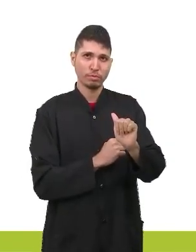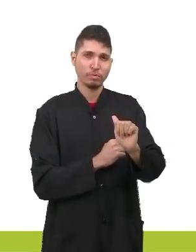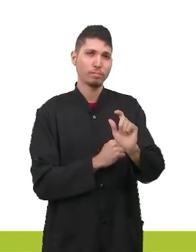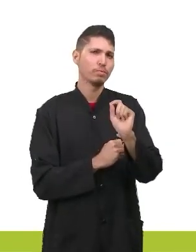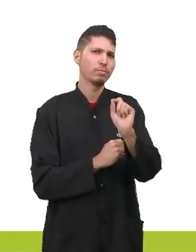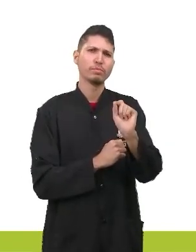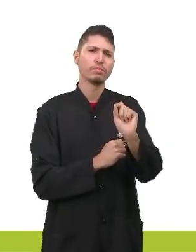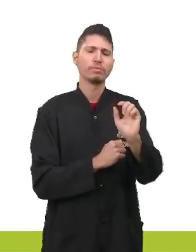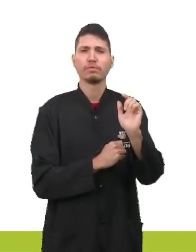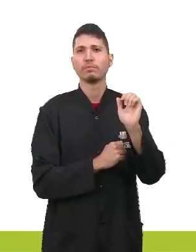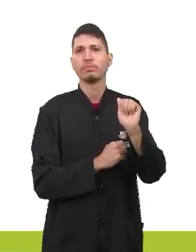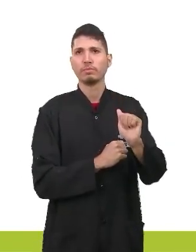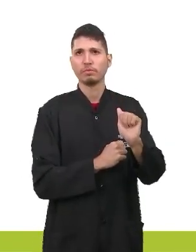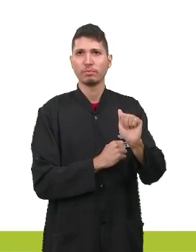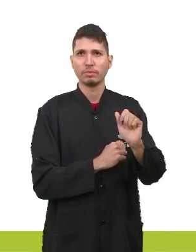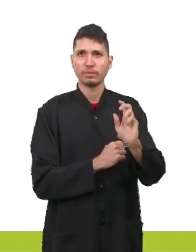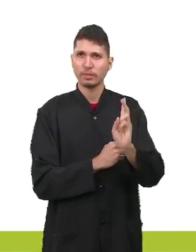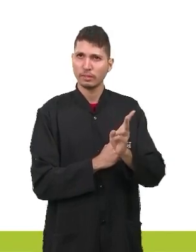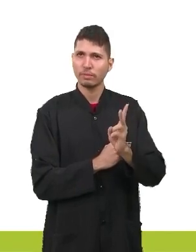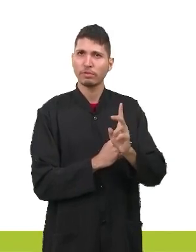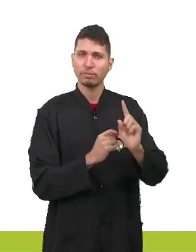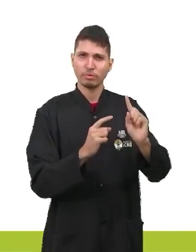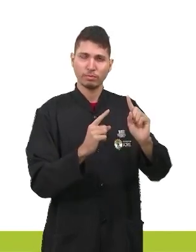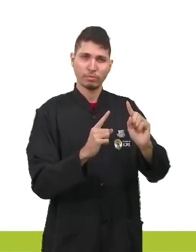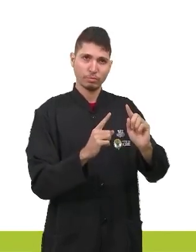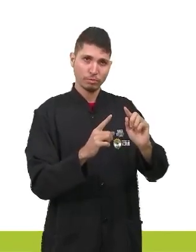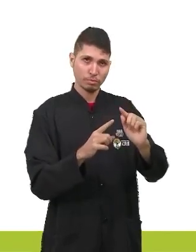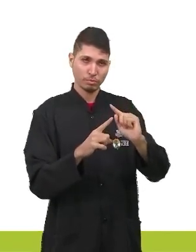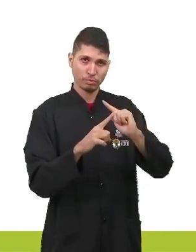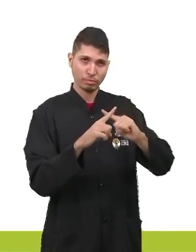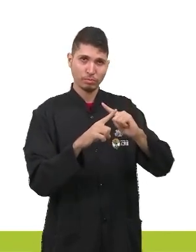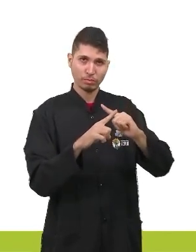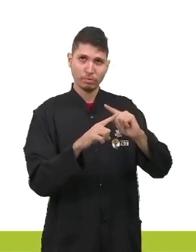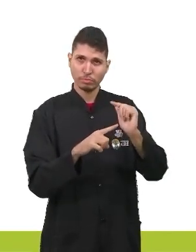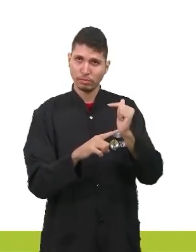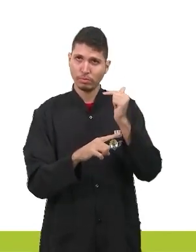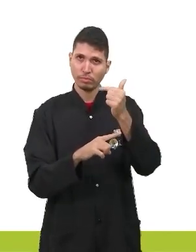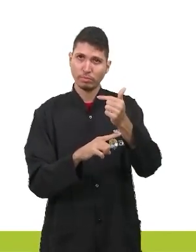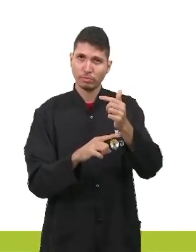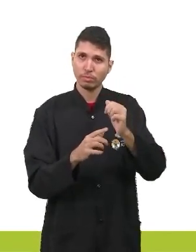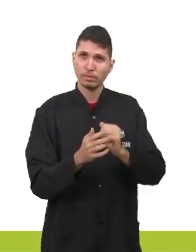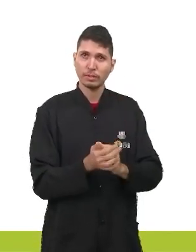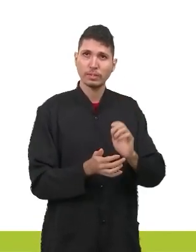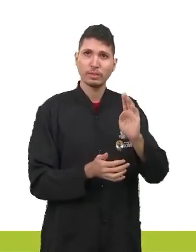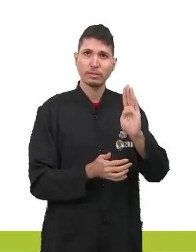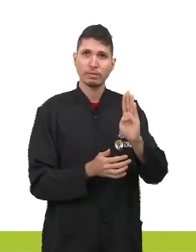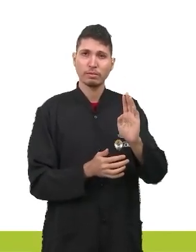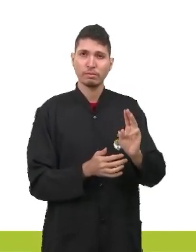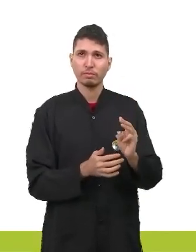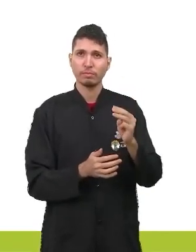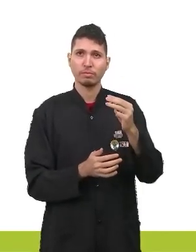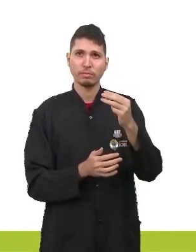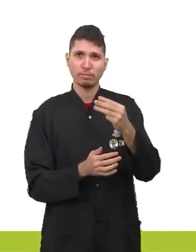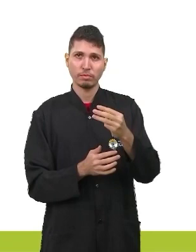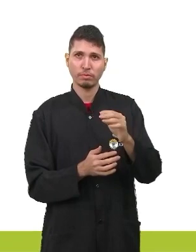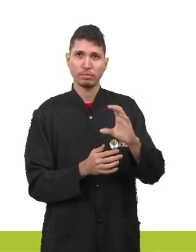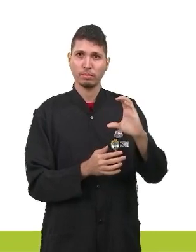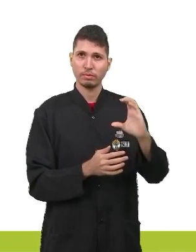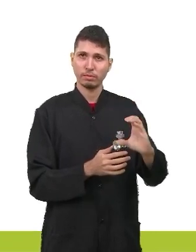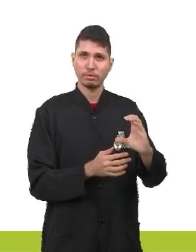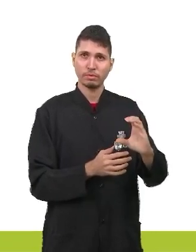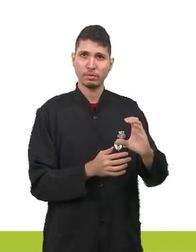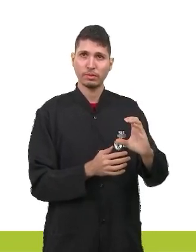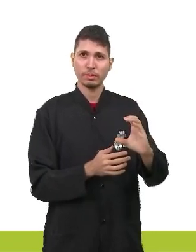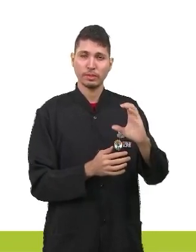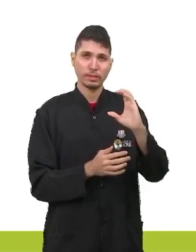o A? O A é sempre que multiplica x ao quadrado. Quem é B? B é sempre que multiplica x. Quem é C? C é chamado de termo